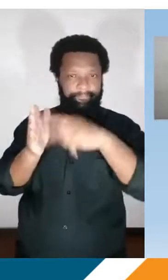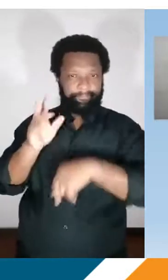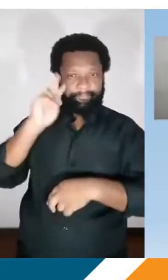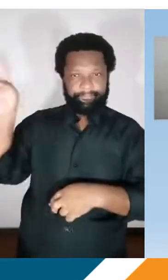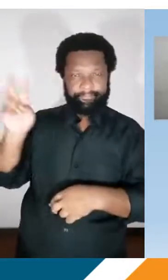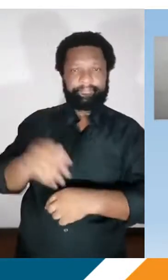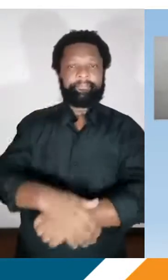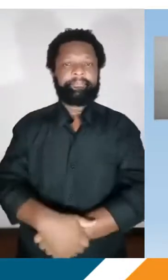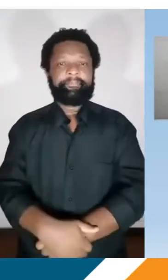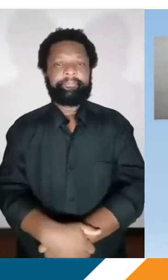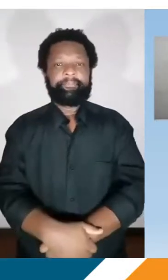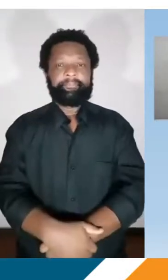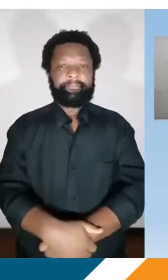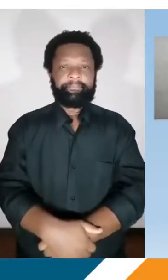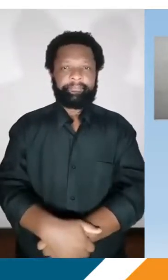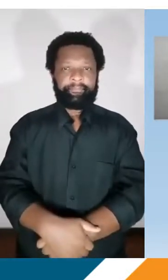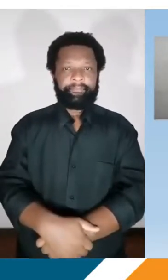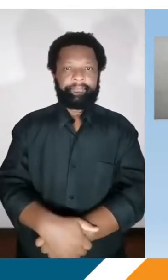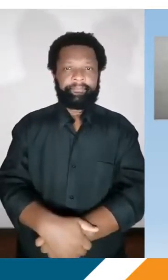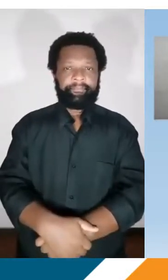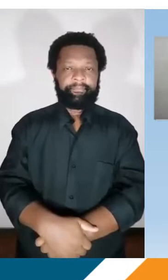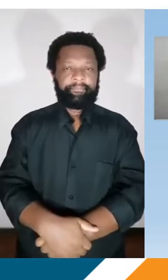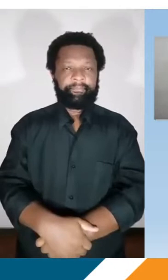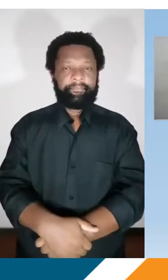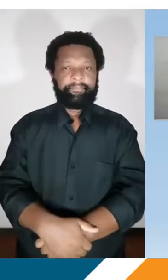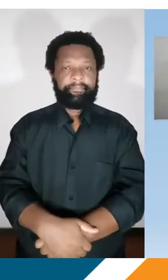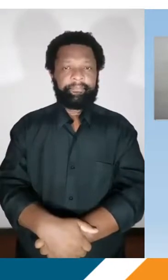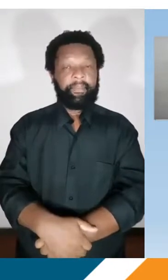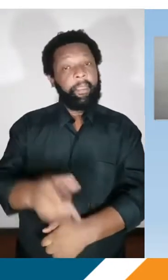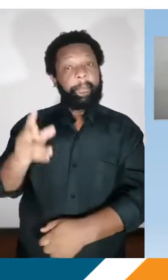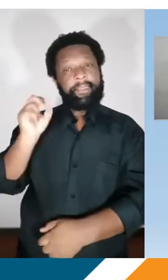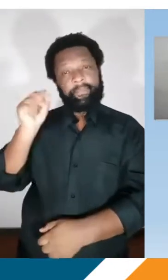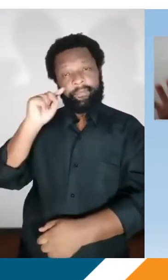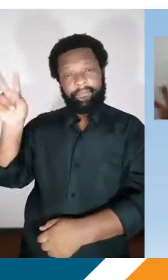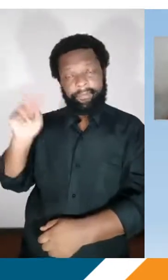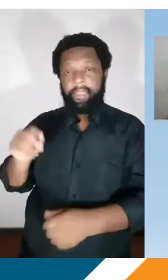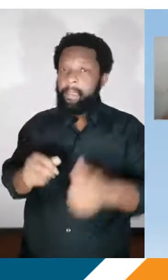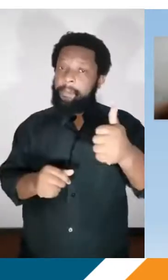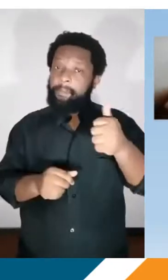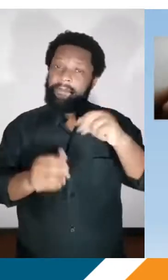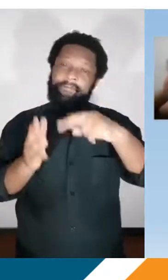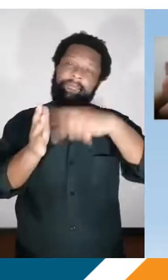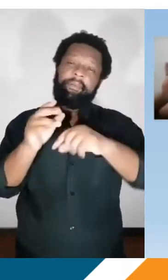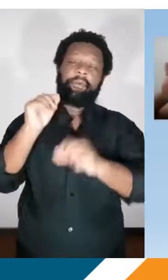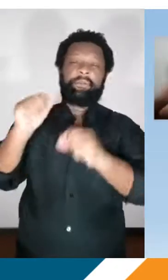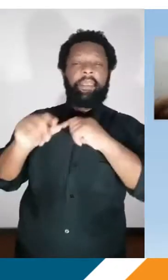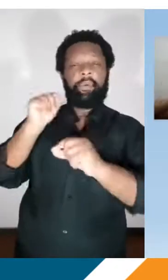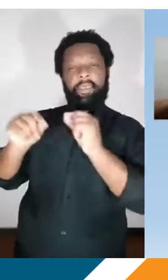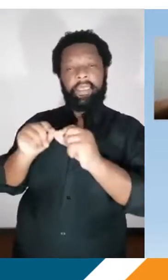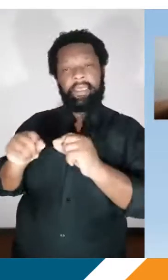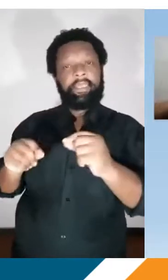linoleico, essencial à dieta humana, apresenta a seguinte fórmula estrutural espacial, tá? Reparem aí. Primeira coisa que vocês veem,